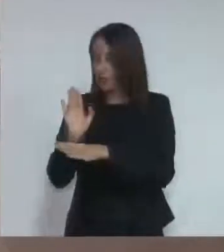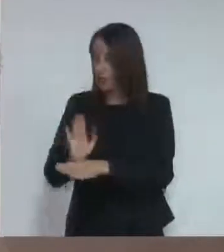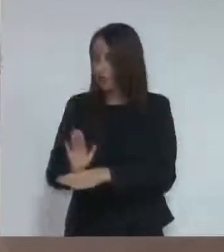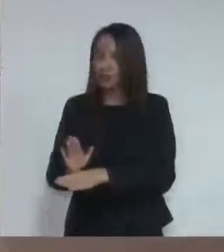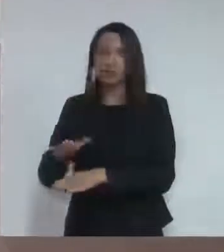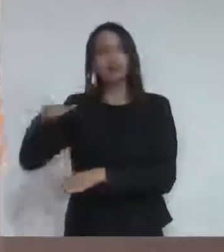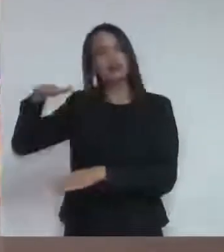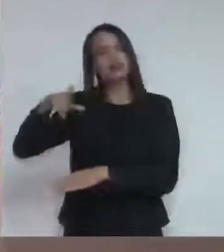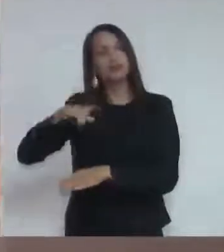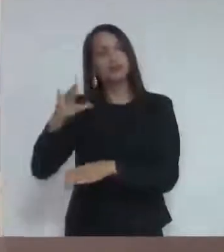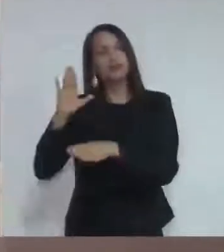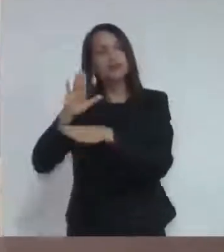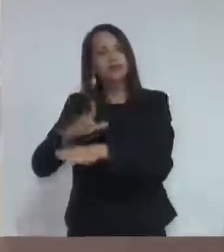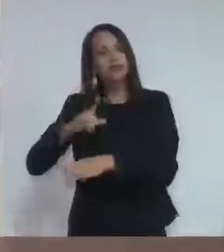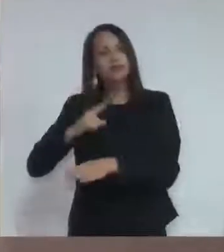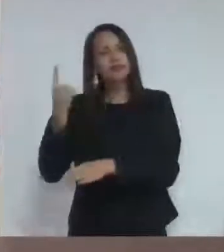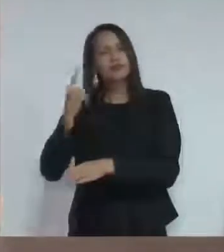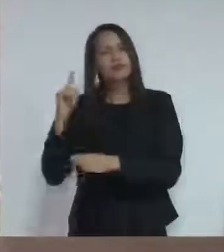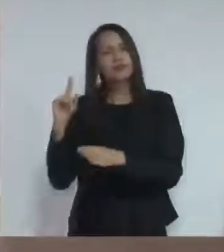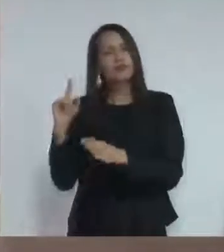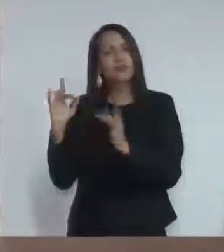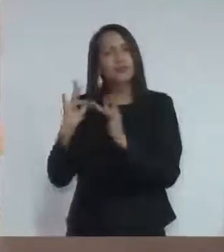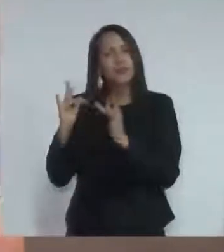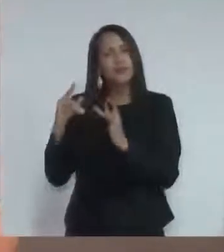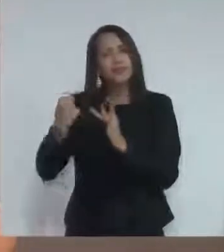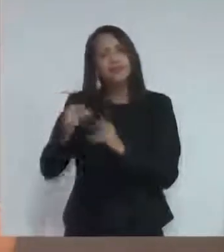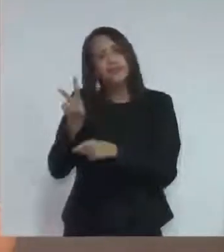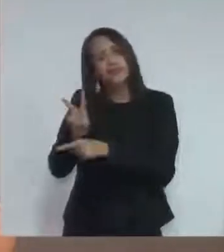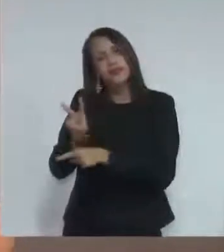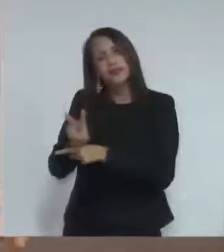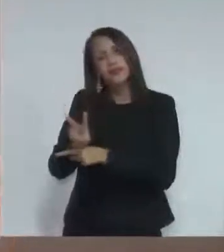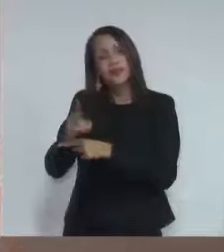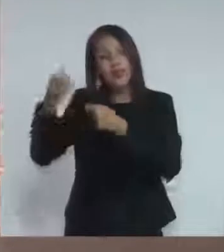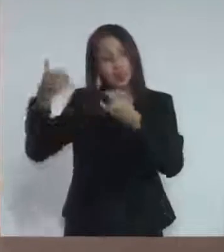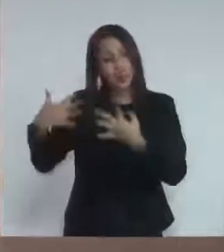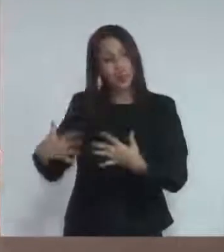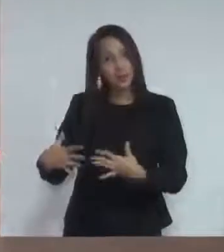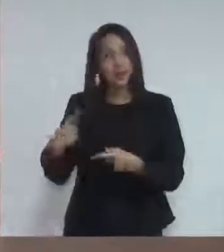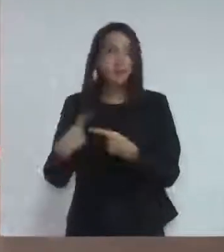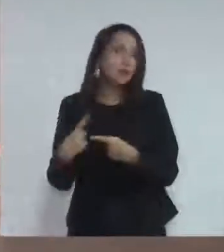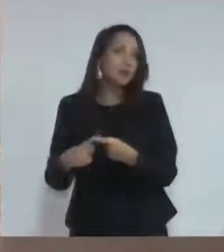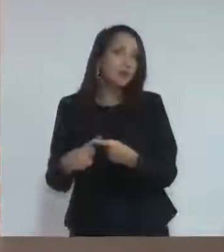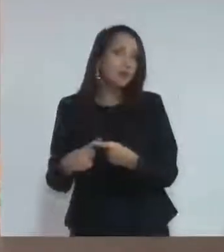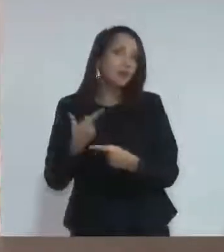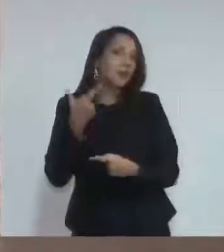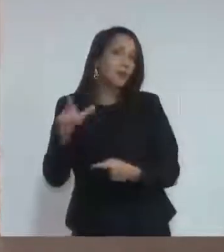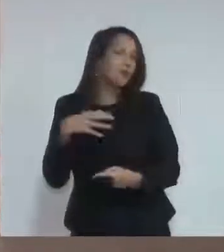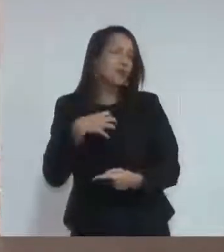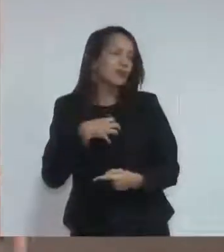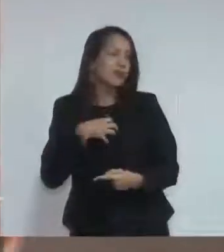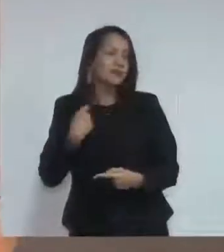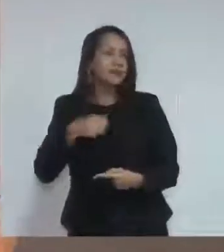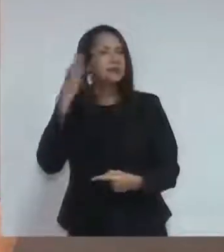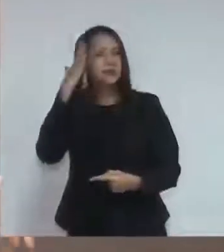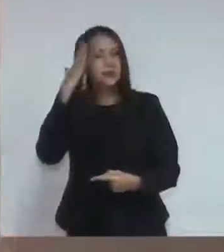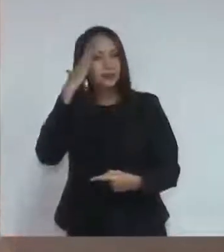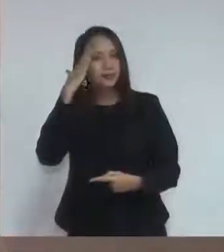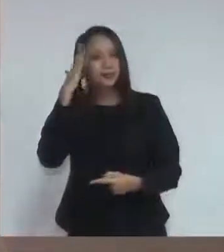tem esse primeiro contato ali, ele precisa ser preservado, eu já vou explicar por quê. Uma outra situação que a gente tem que entender